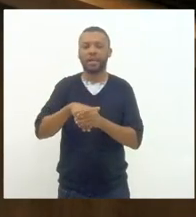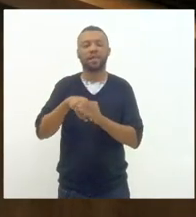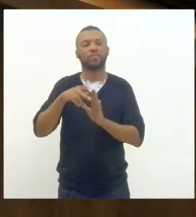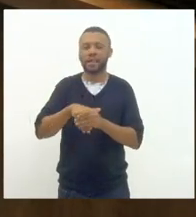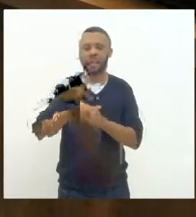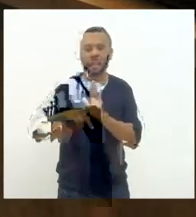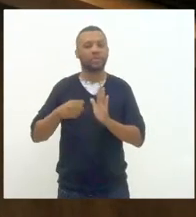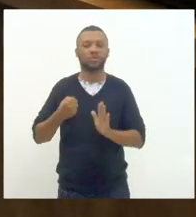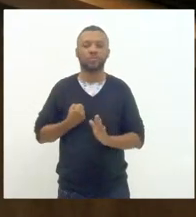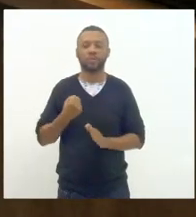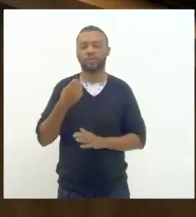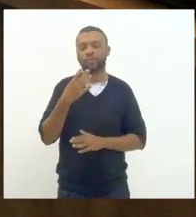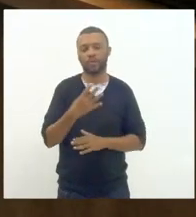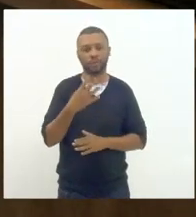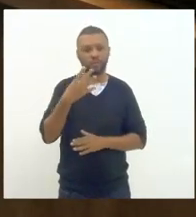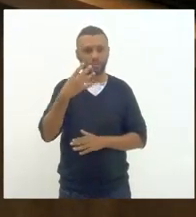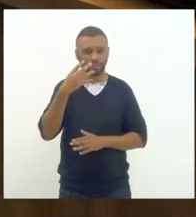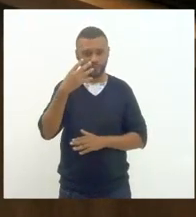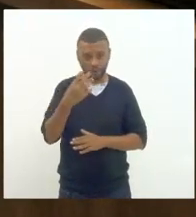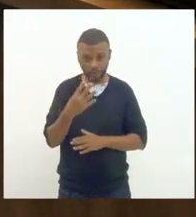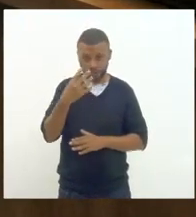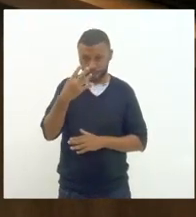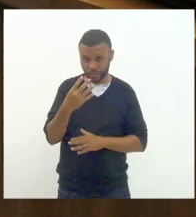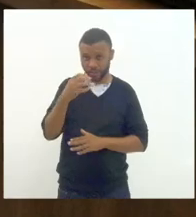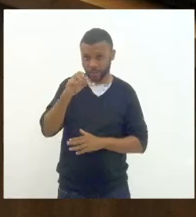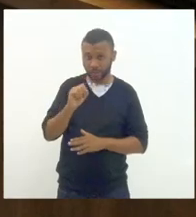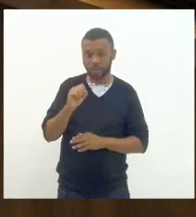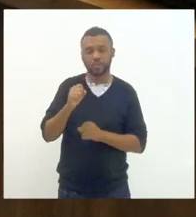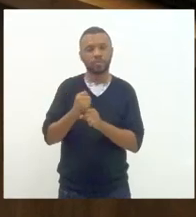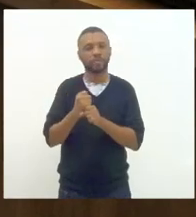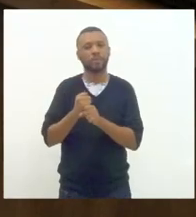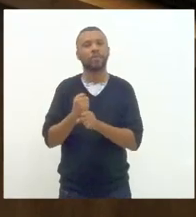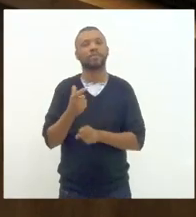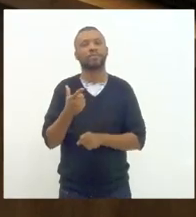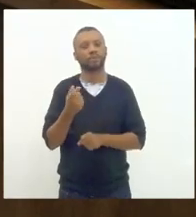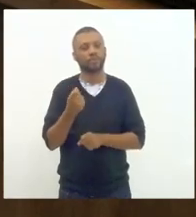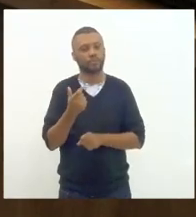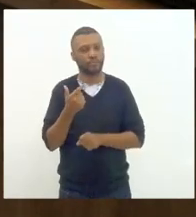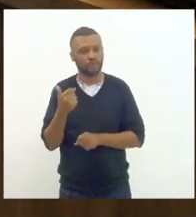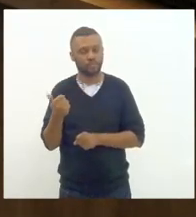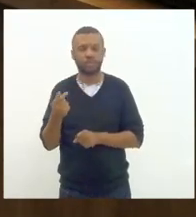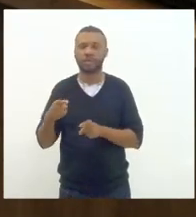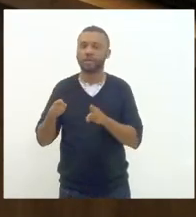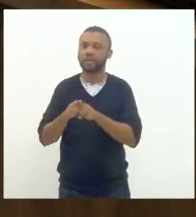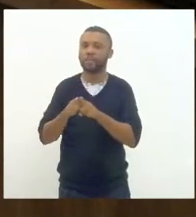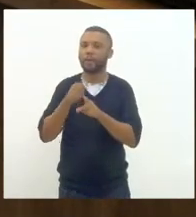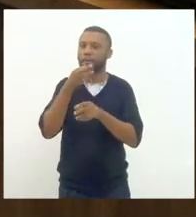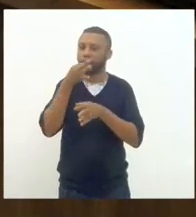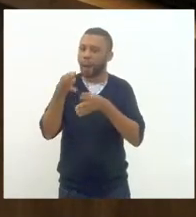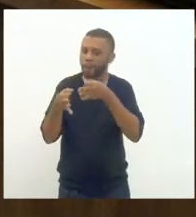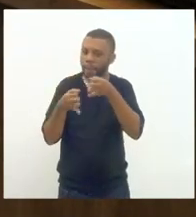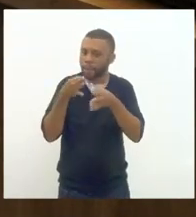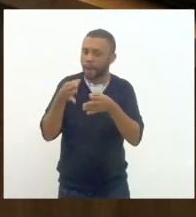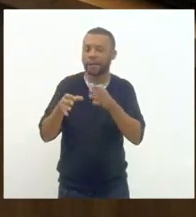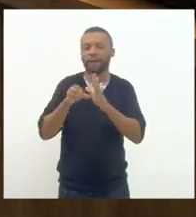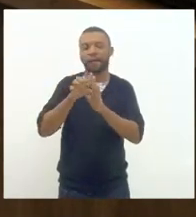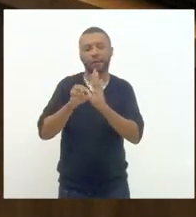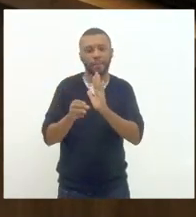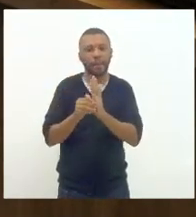projeto 4448 de 21 e pelas emendas que ele recebeu,